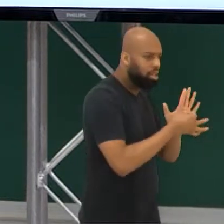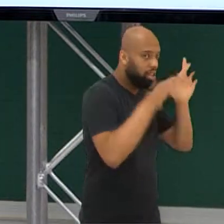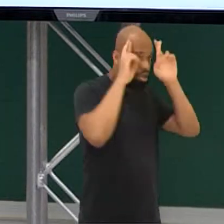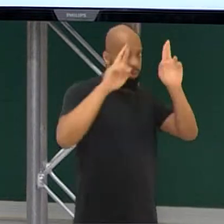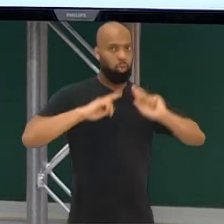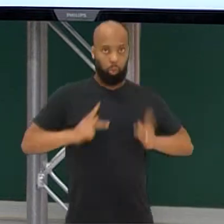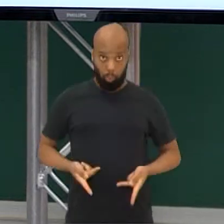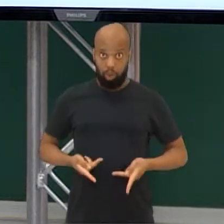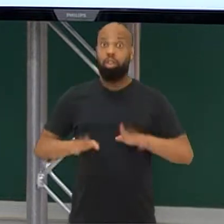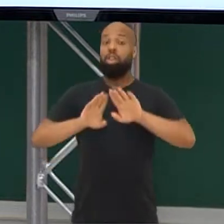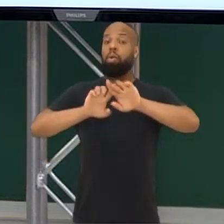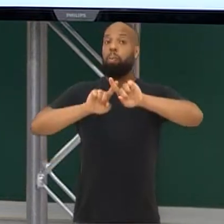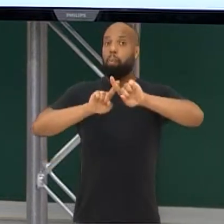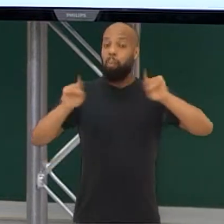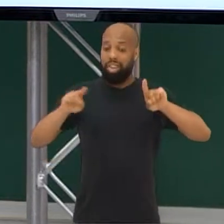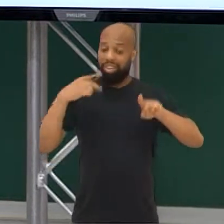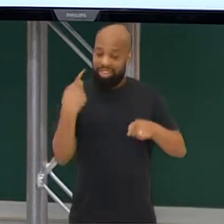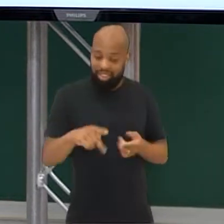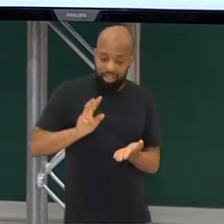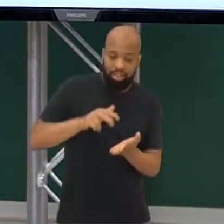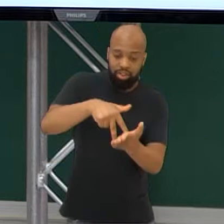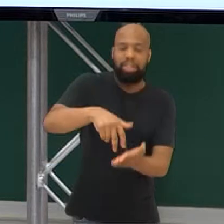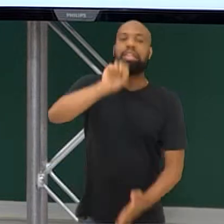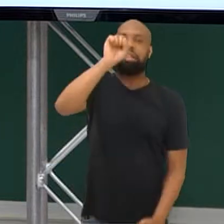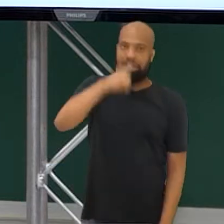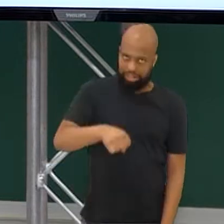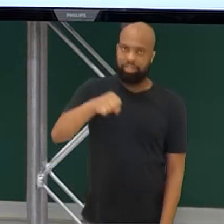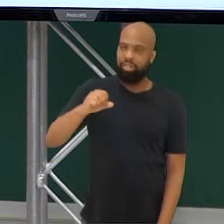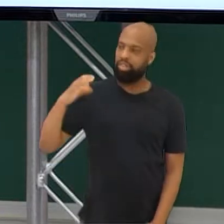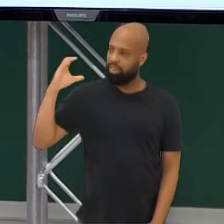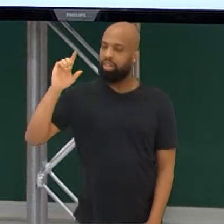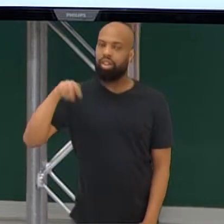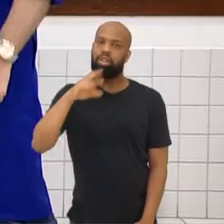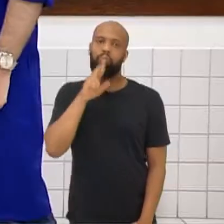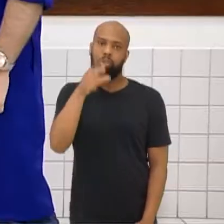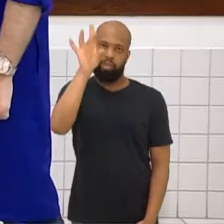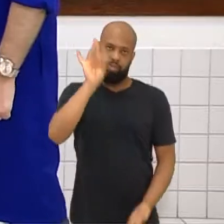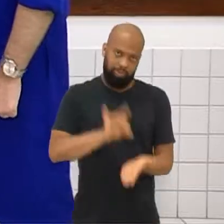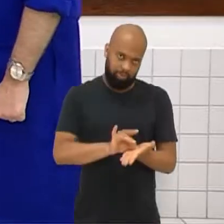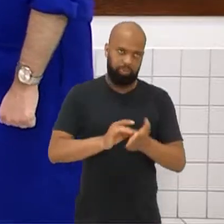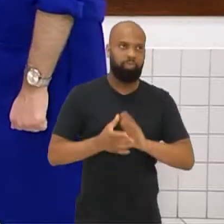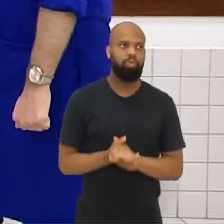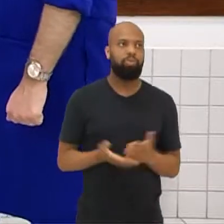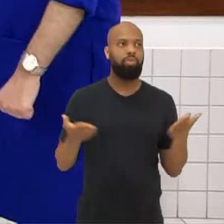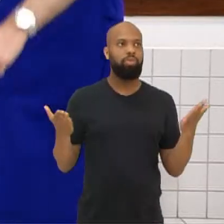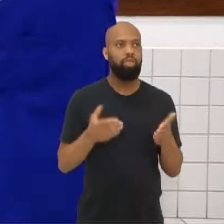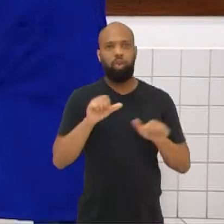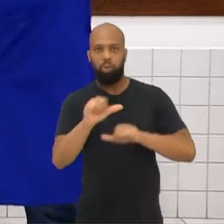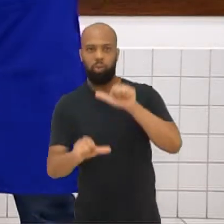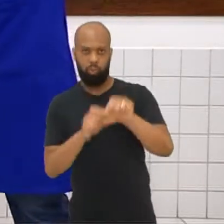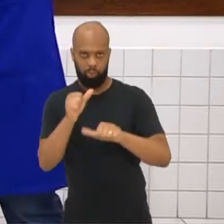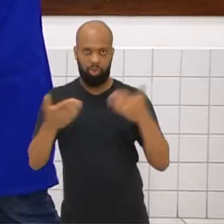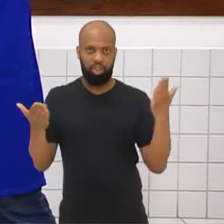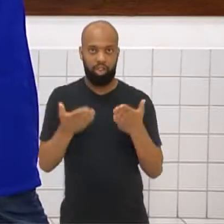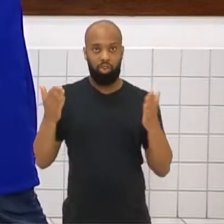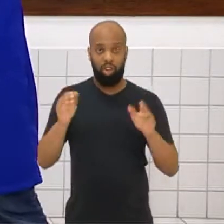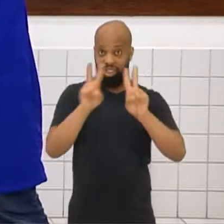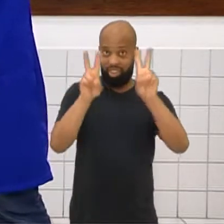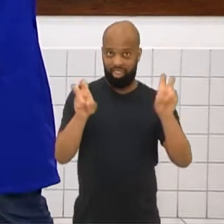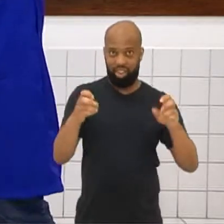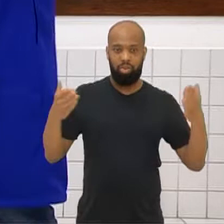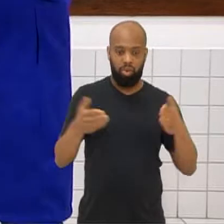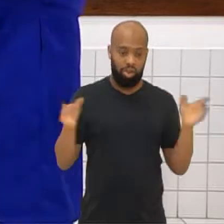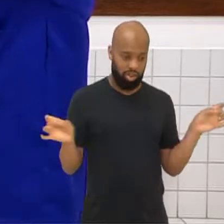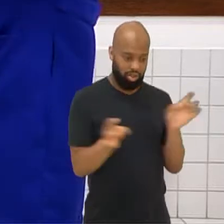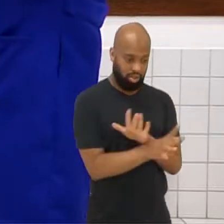questão é que no positivismo, sim, a ciência é a resposta verdadeira. Vamos mudar um pouquinho? Vamos mudar um pouquinho o assunto. Agora,